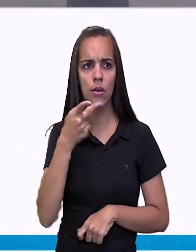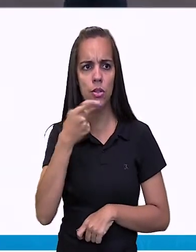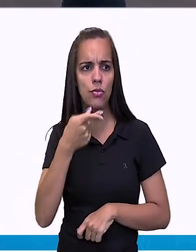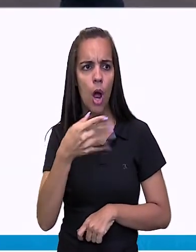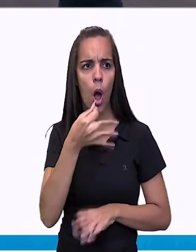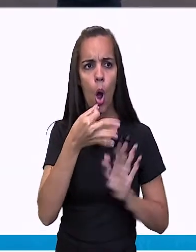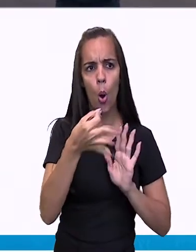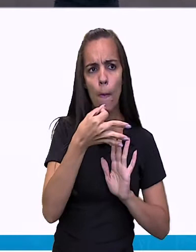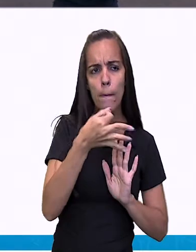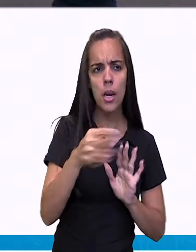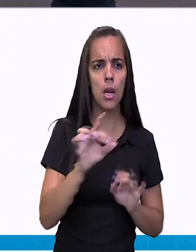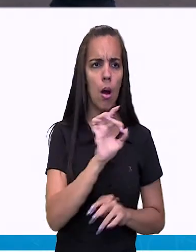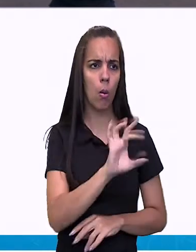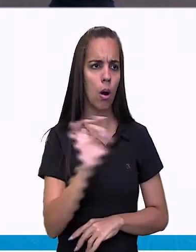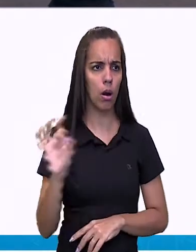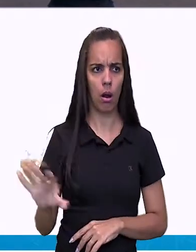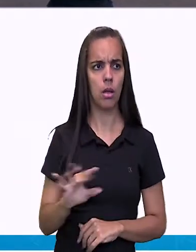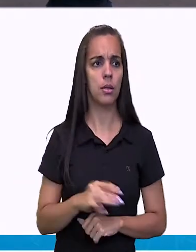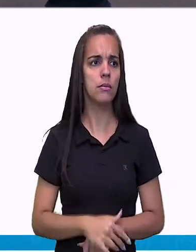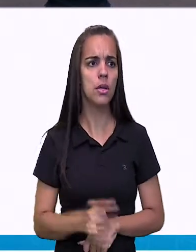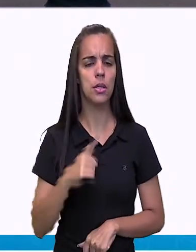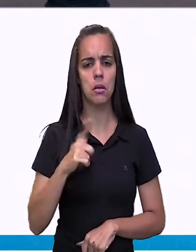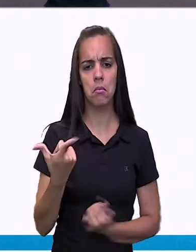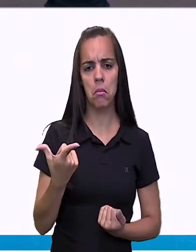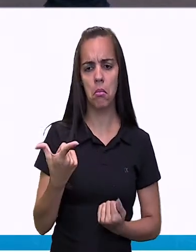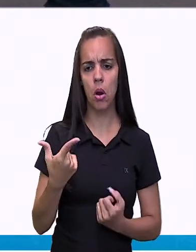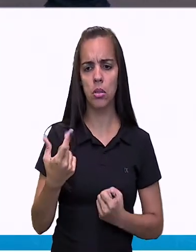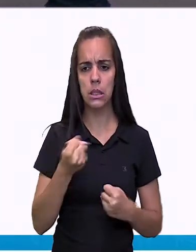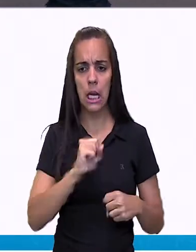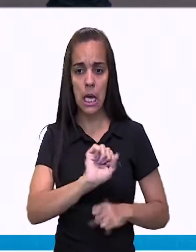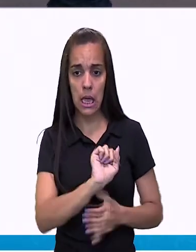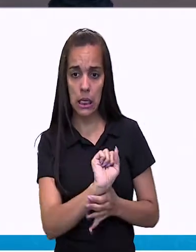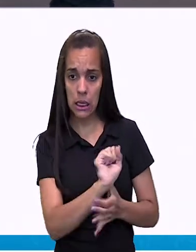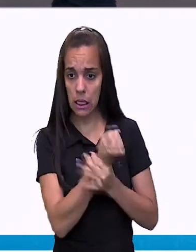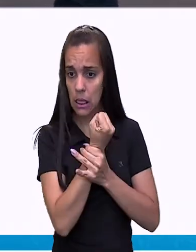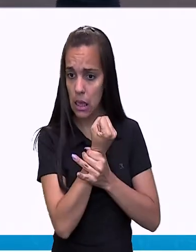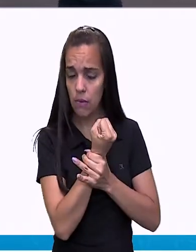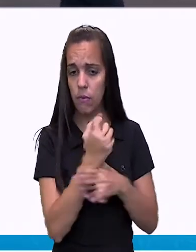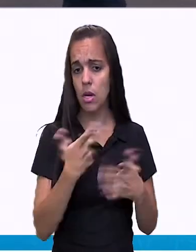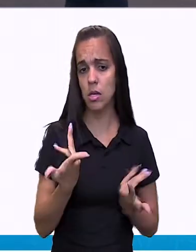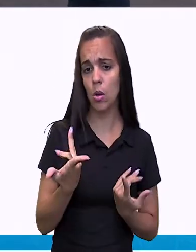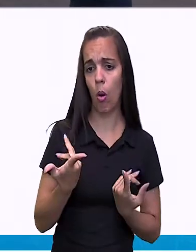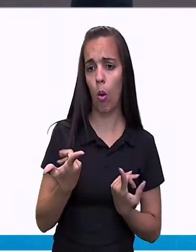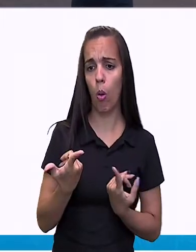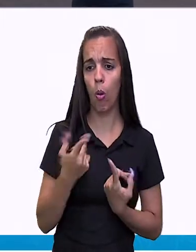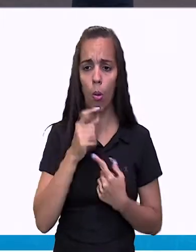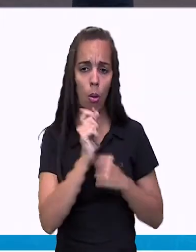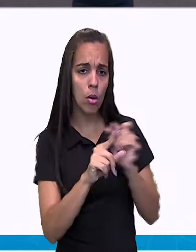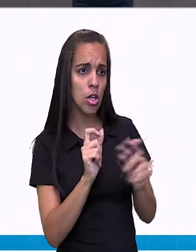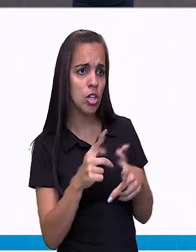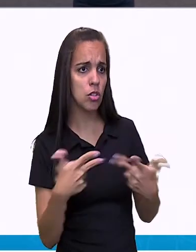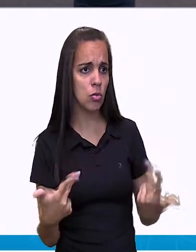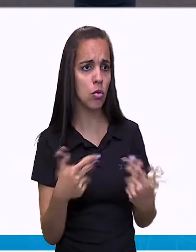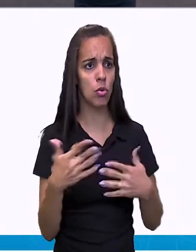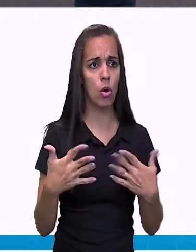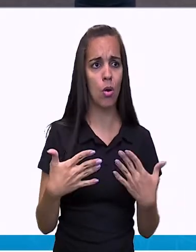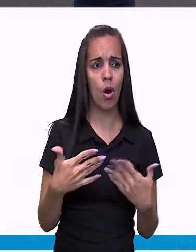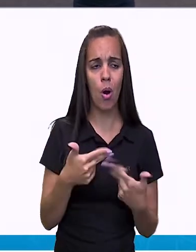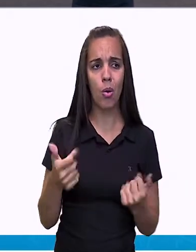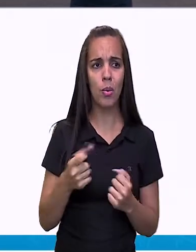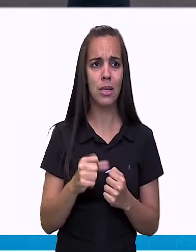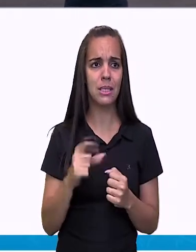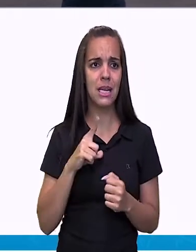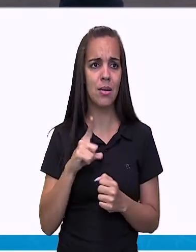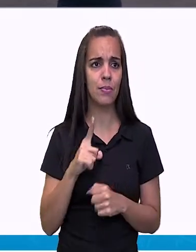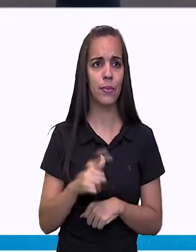uma troca de ideias que pode ser em defesa ou contra o assunto. É aquele gênero opinativo que